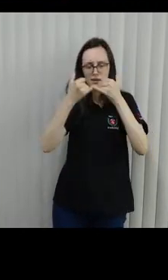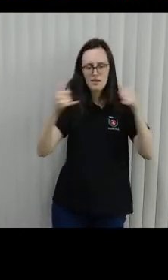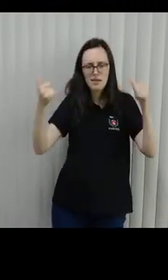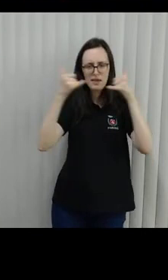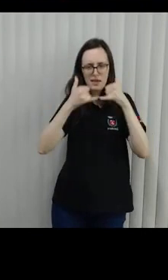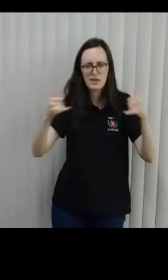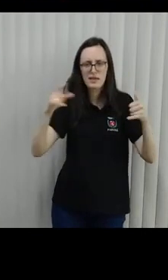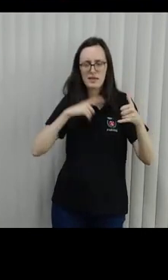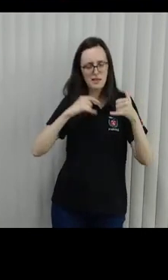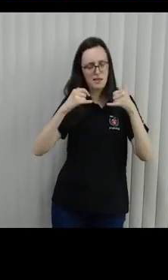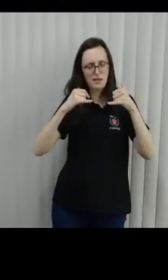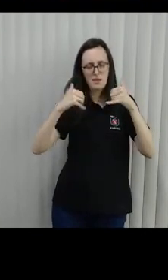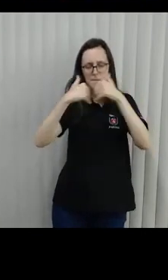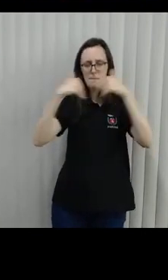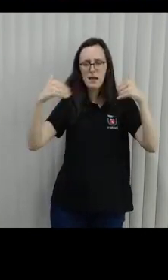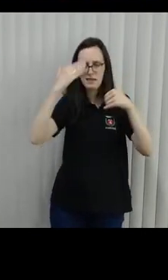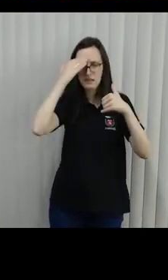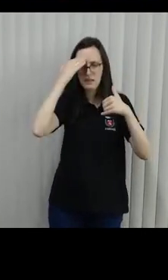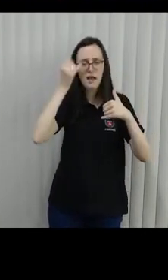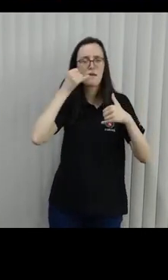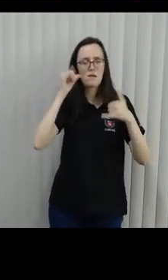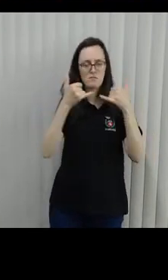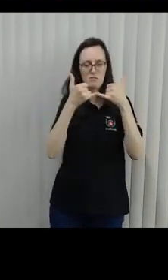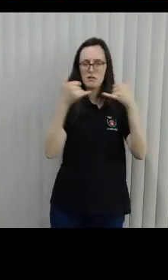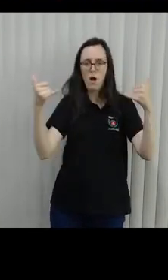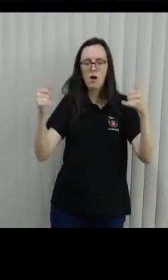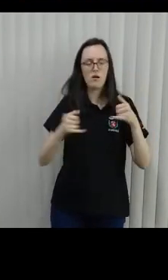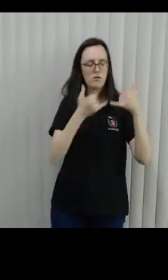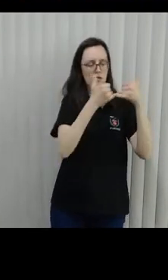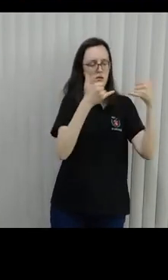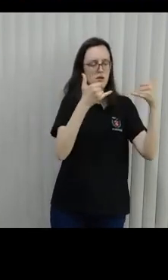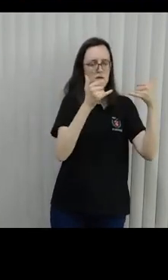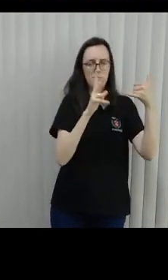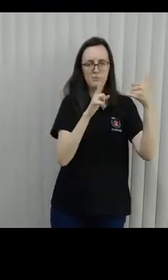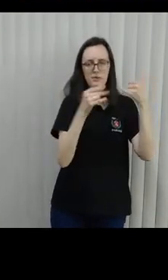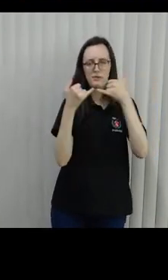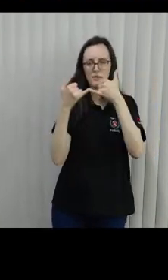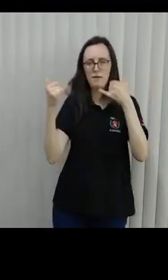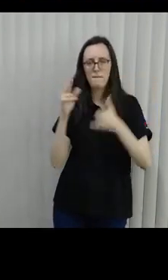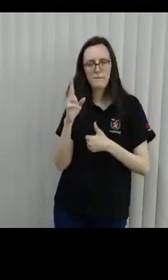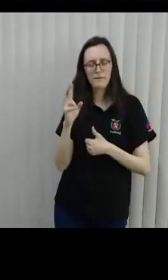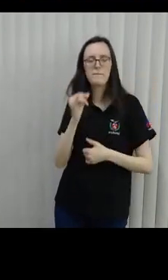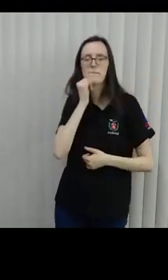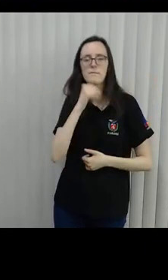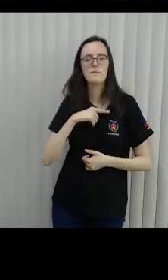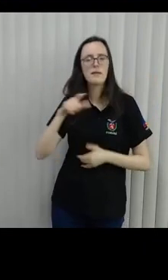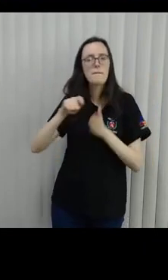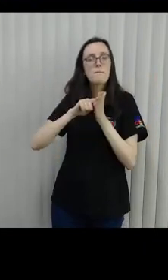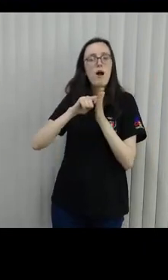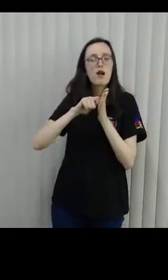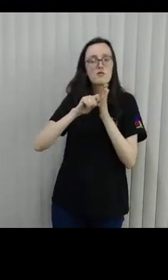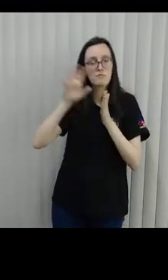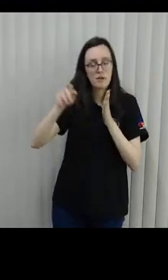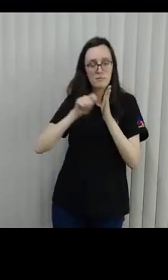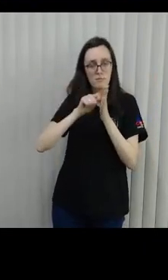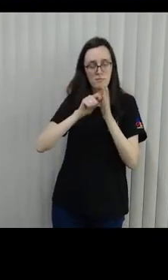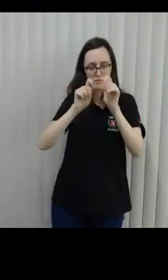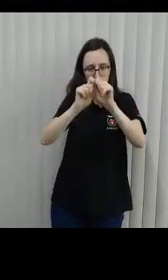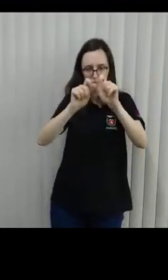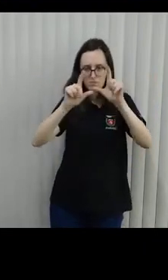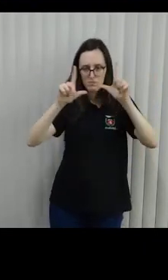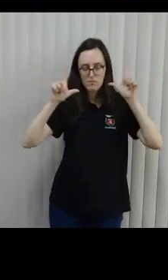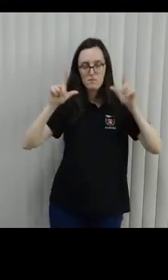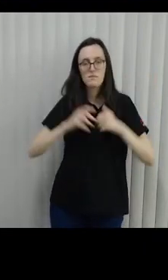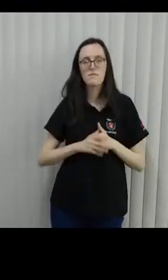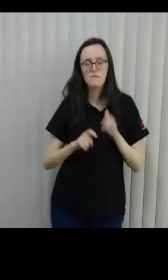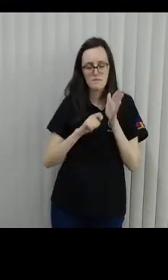espaços aqui entre. Para não deixar o solo todo reto. Então, o que eu vou fazer? Vou selecionar aqui a borracha. Vou dar um zoom aqui, ó.